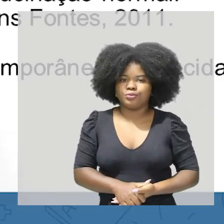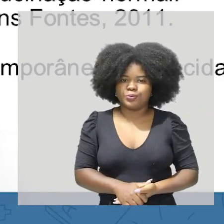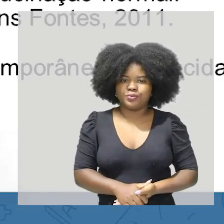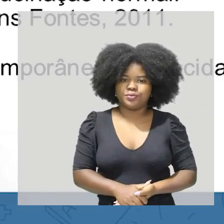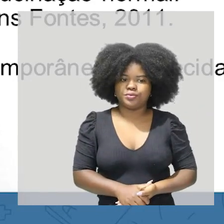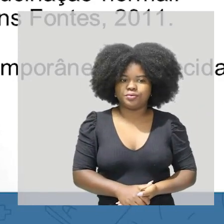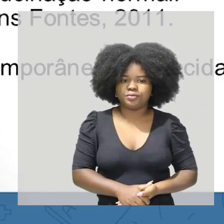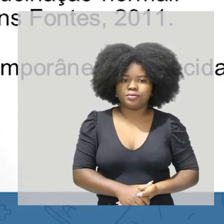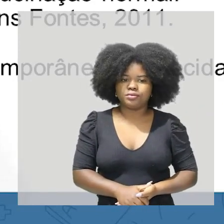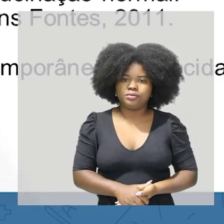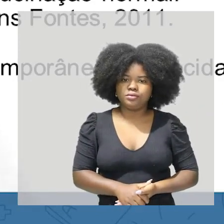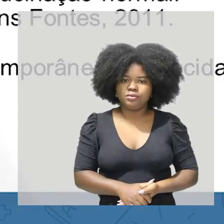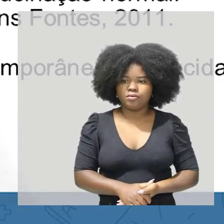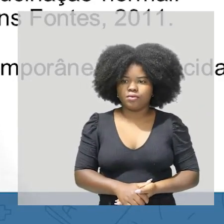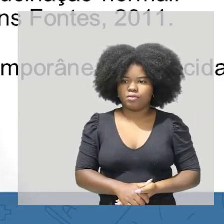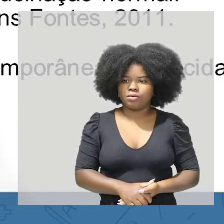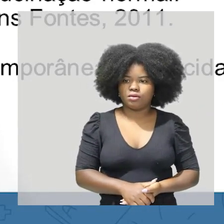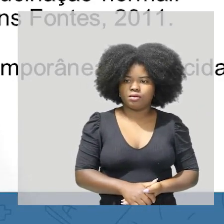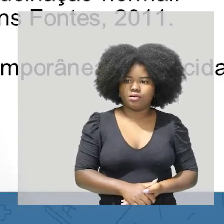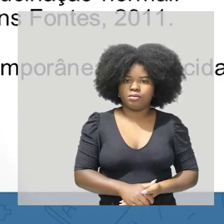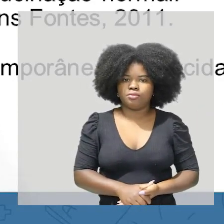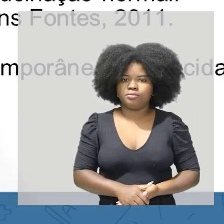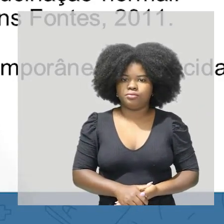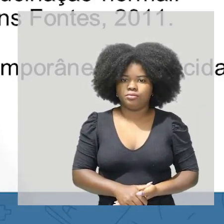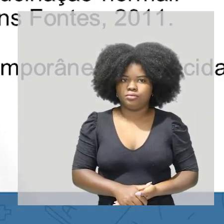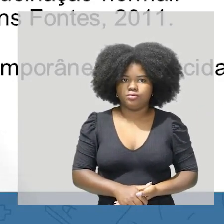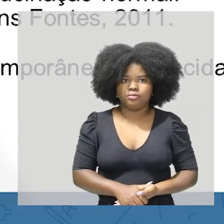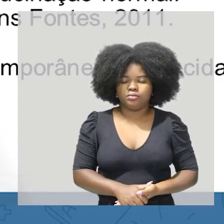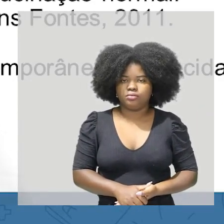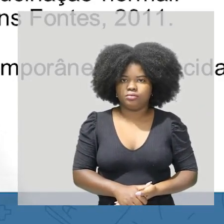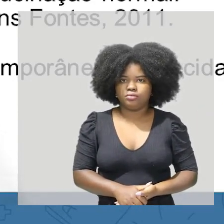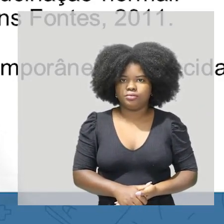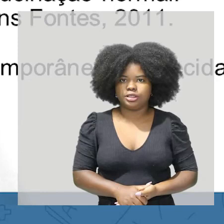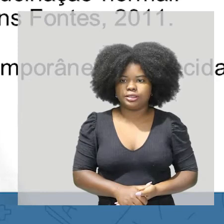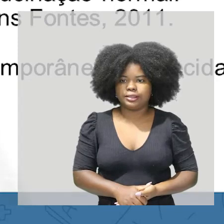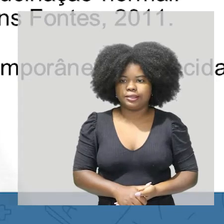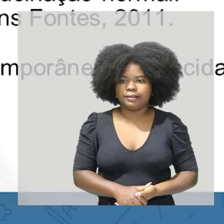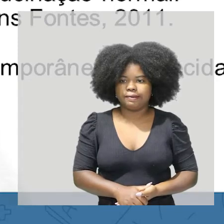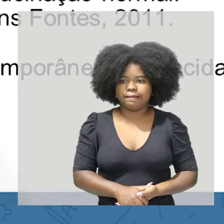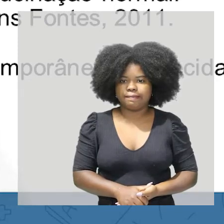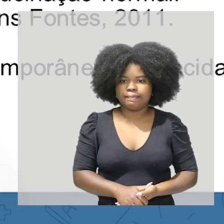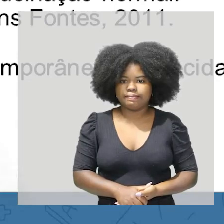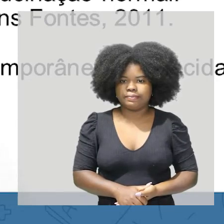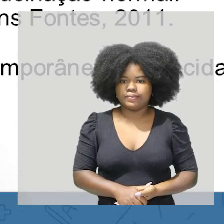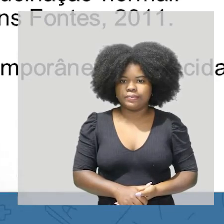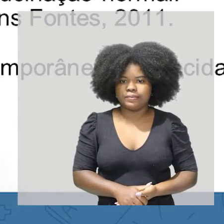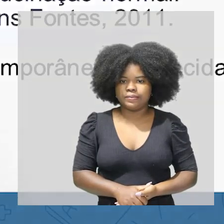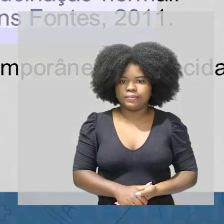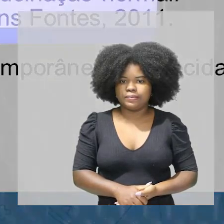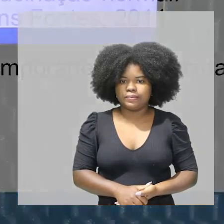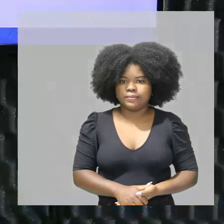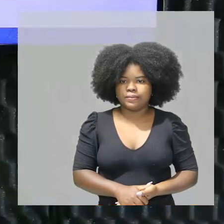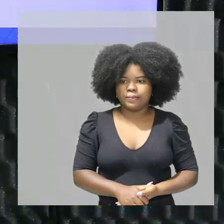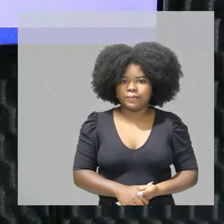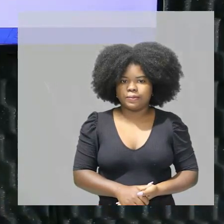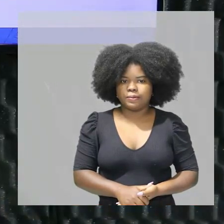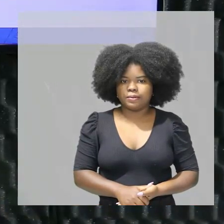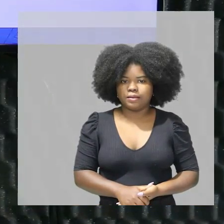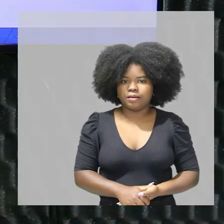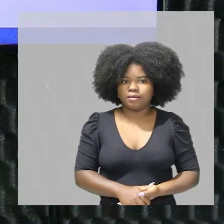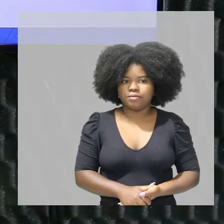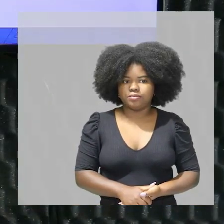lhe pareceriam diferentes se de fato todas elas existisse apenas na sua mente Olha só